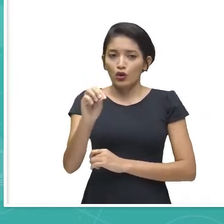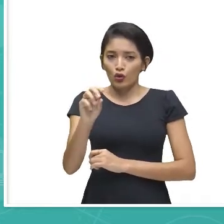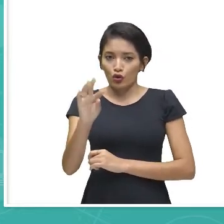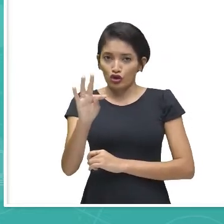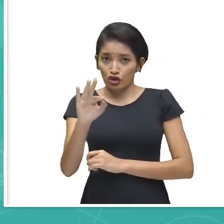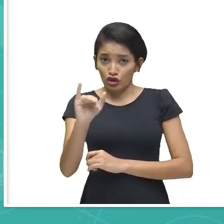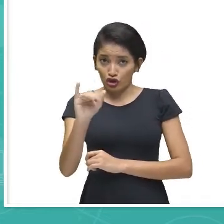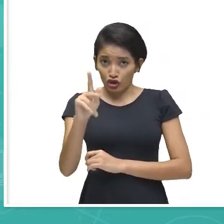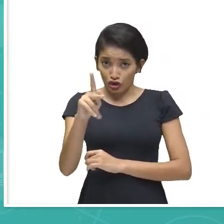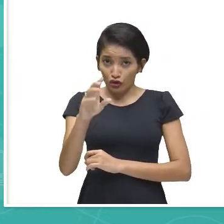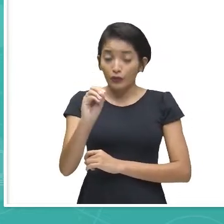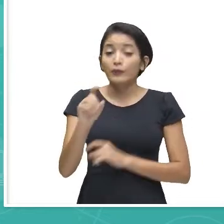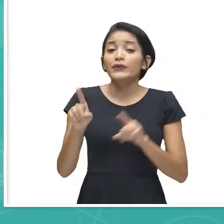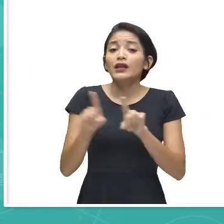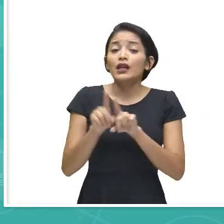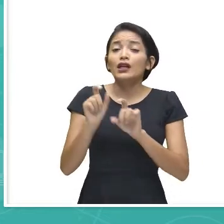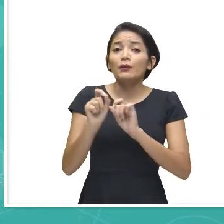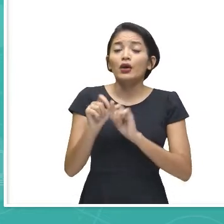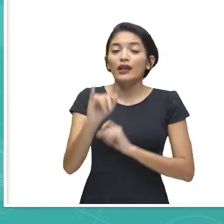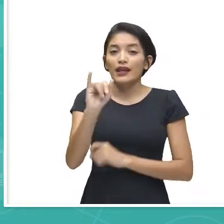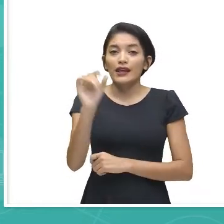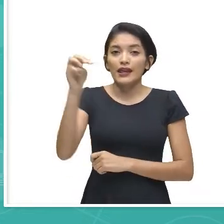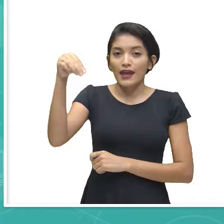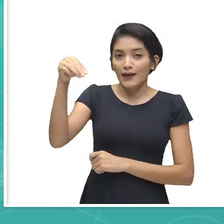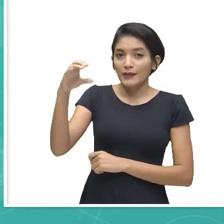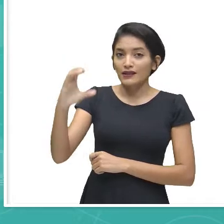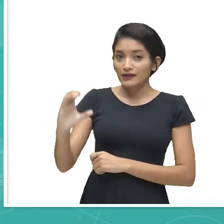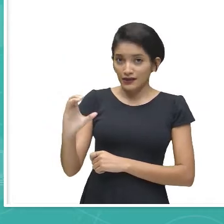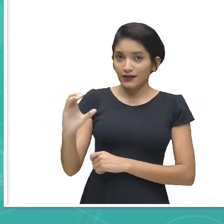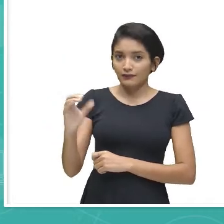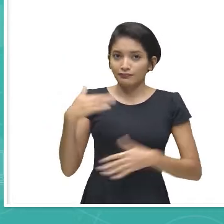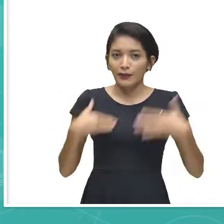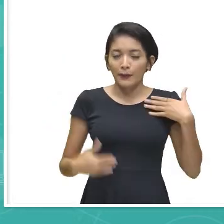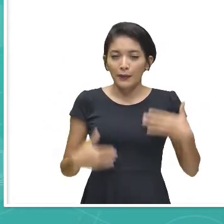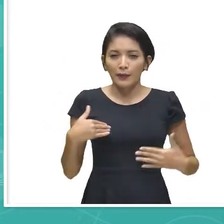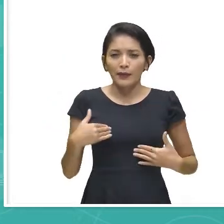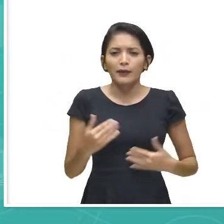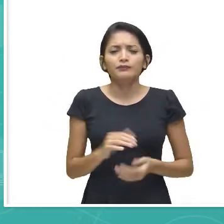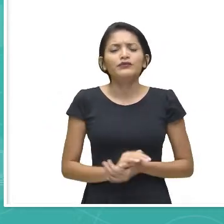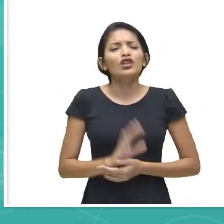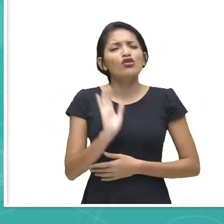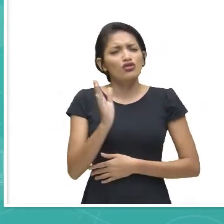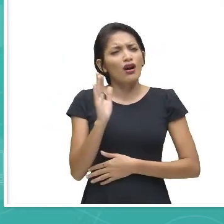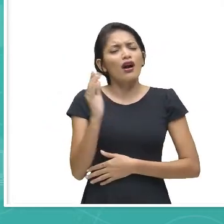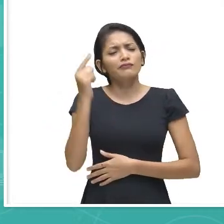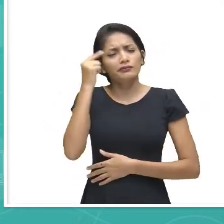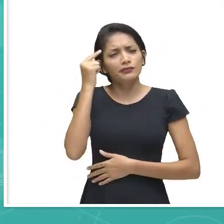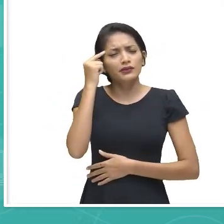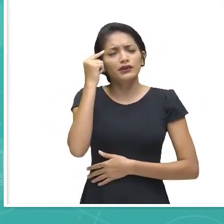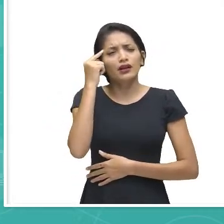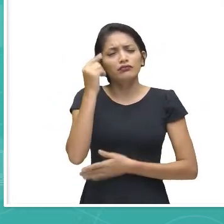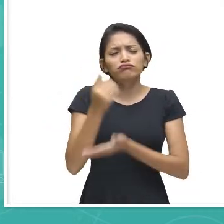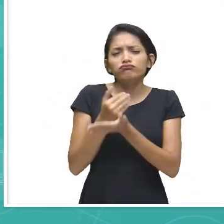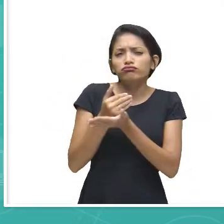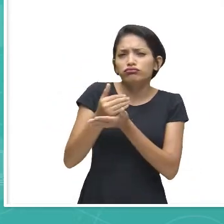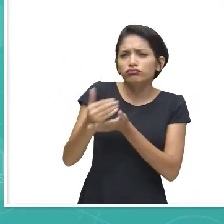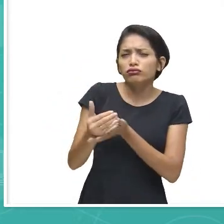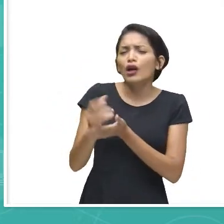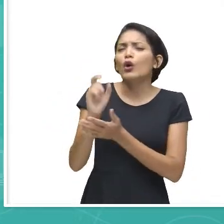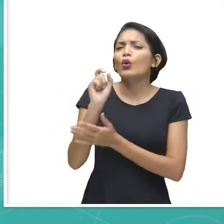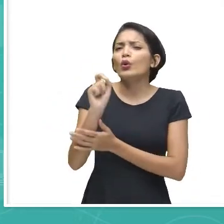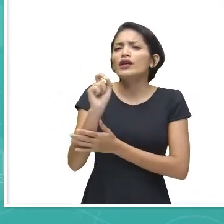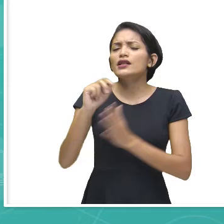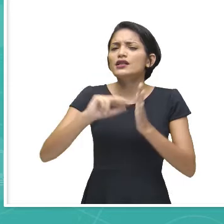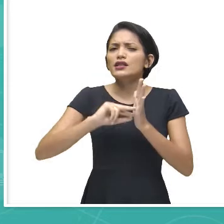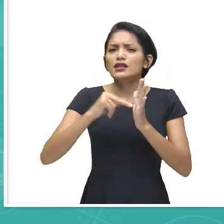também do índice de massa corporal. E eu já quero que vocês comecem a pensar aí, o que será